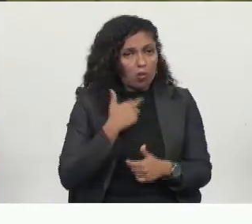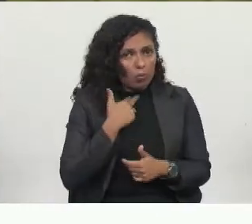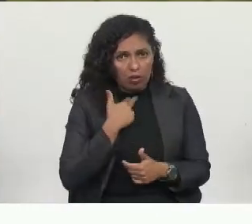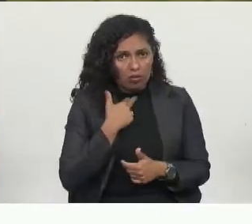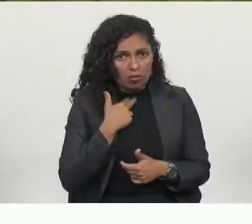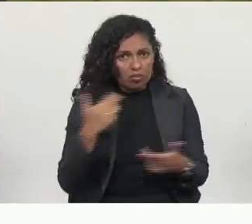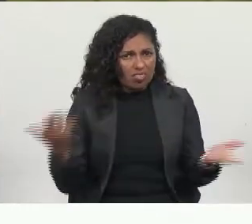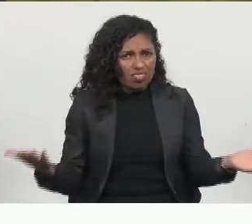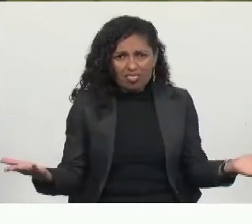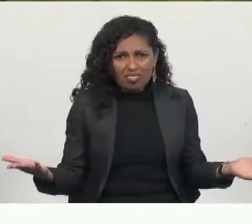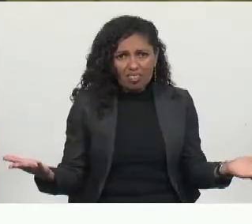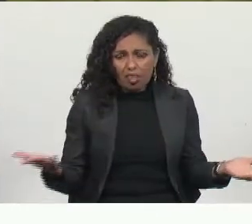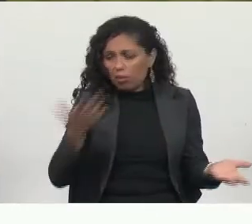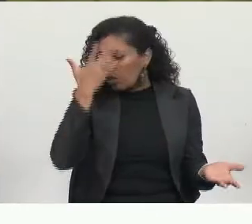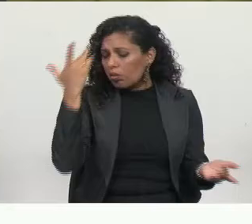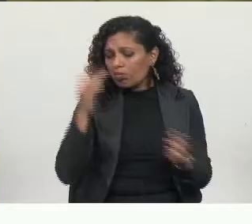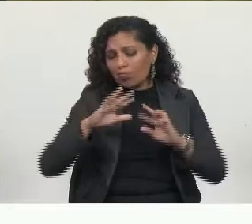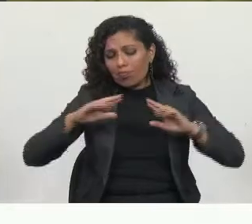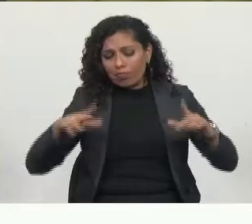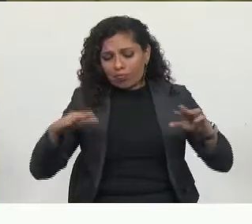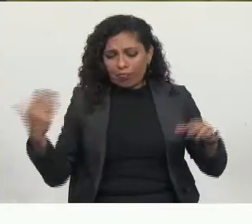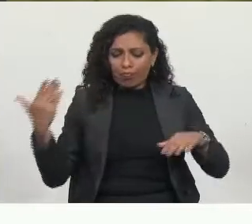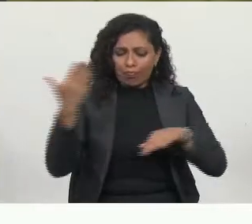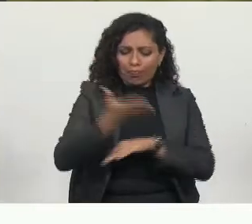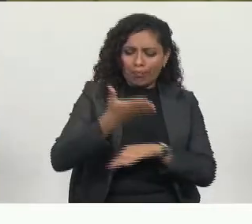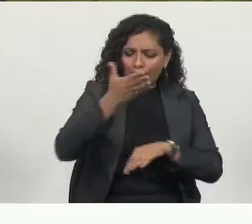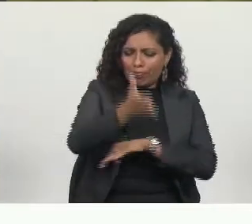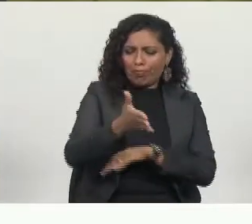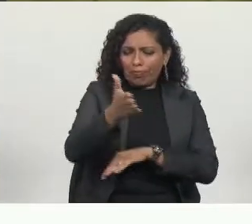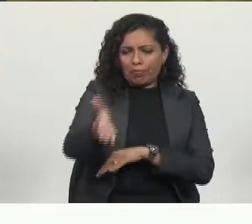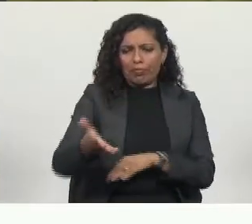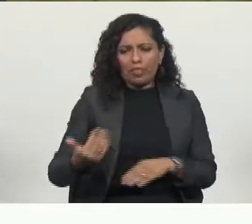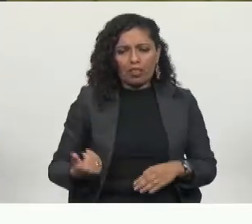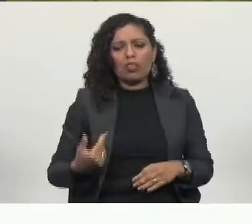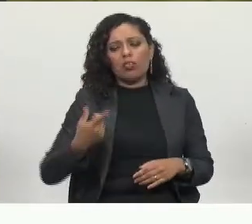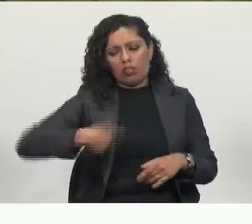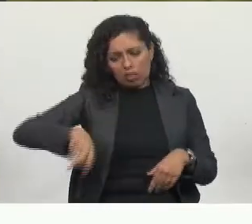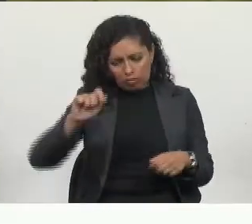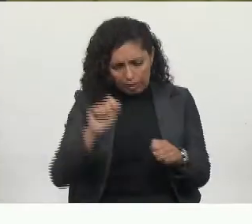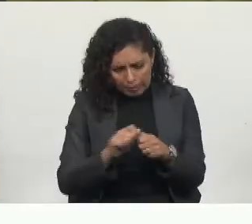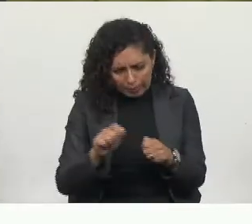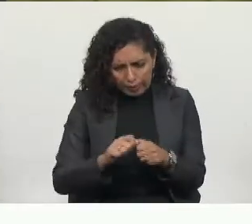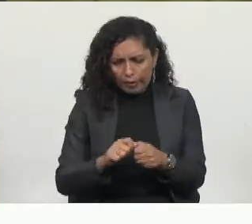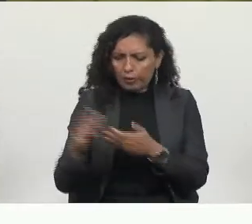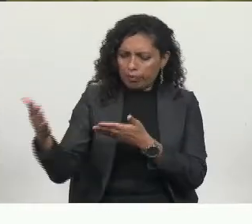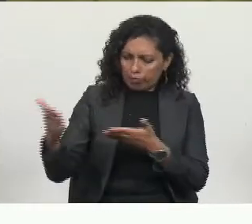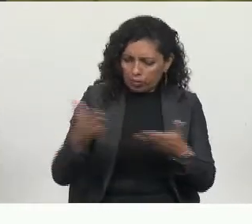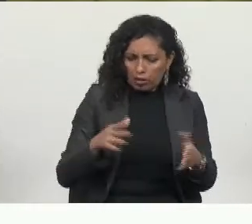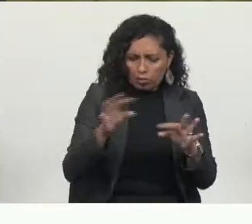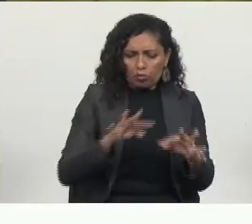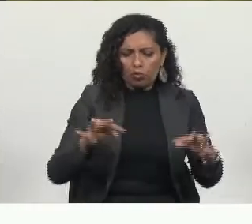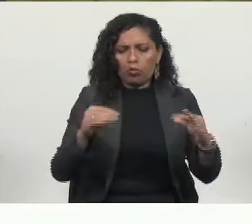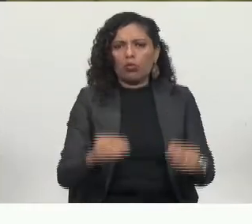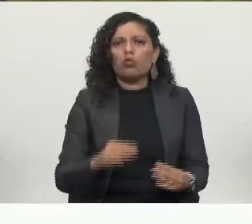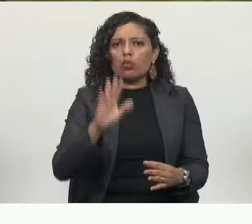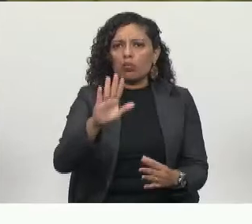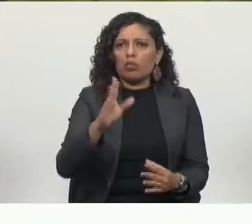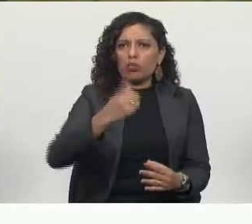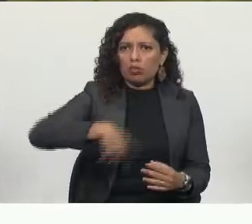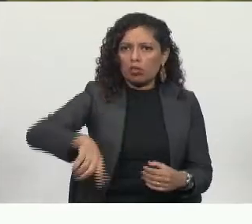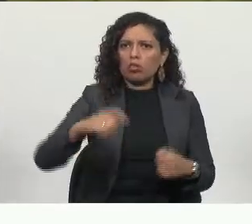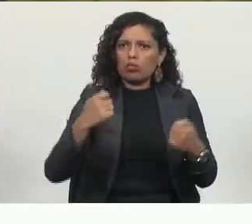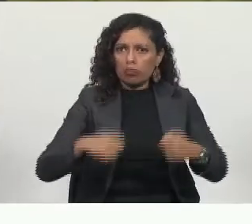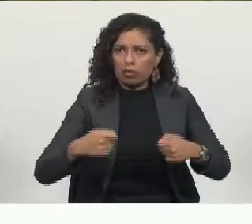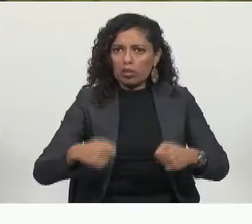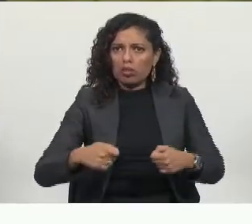diversas, querem que o deputado receba todo mundo e nós o fazemos, E aí, para você receber todo mundo, você tem que ter uma